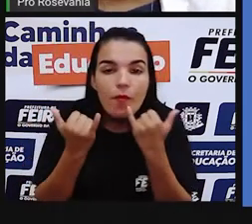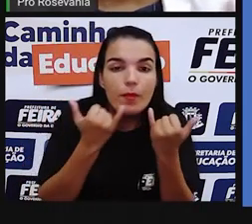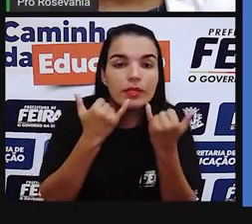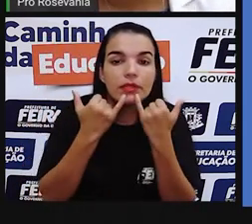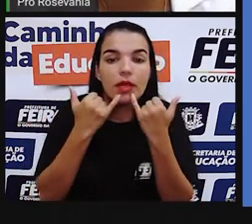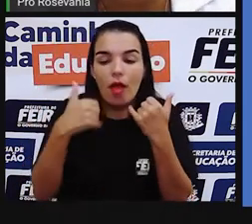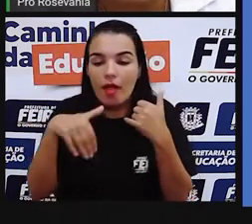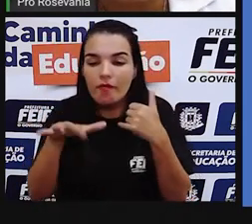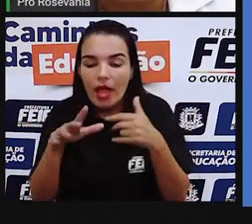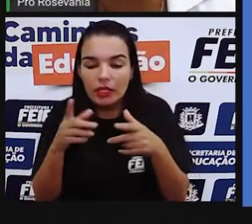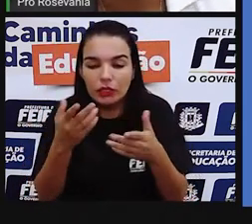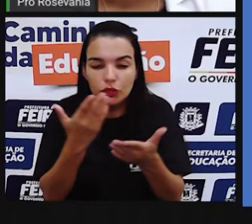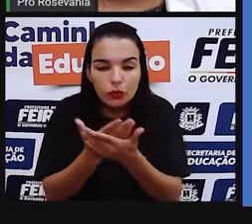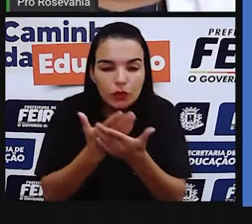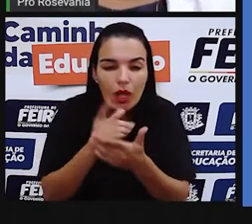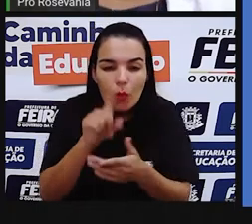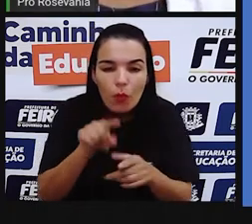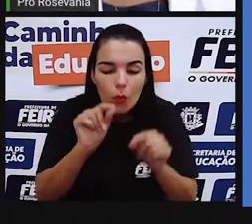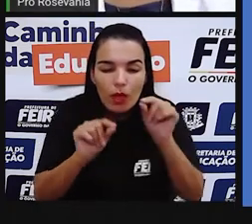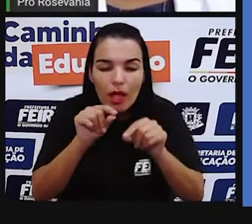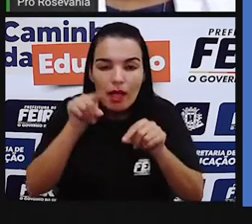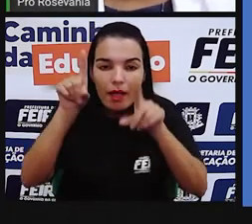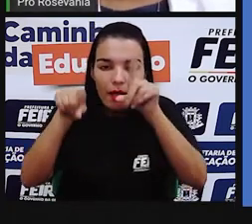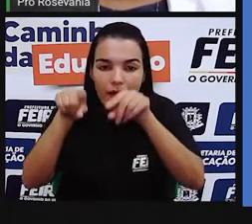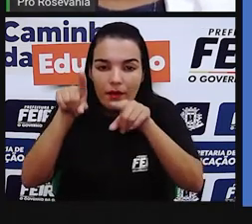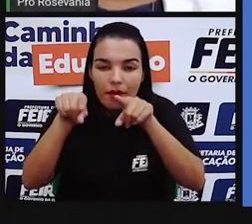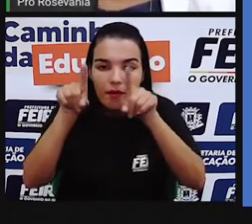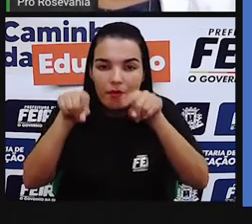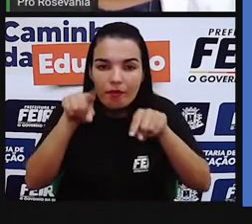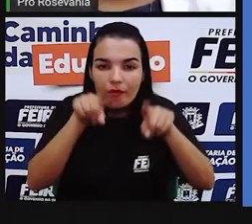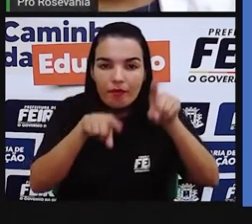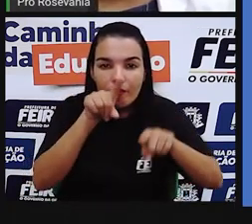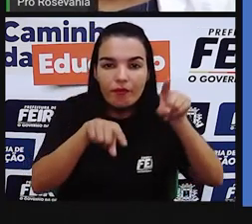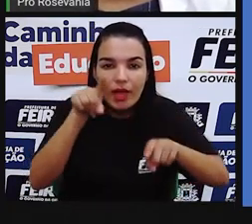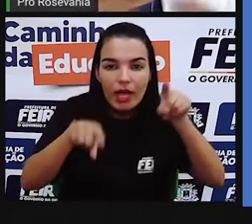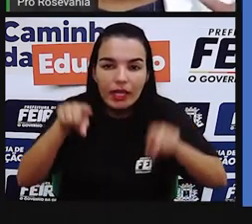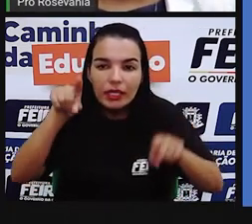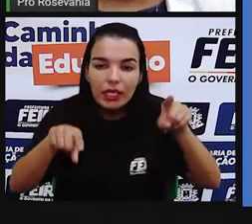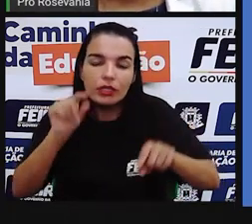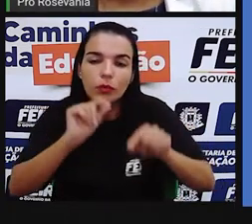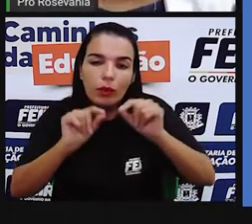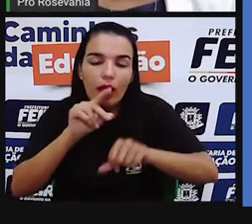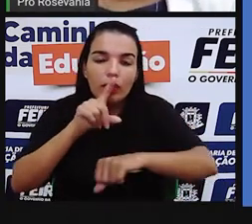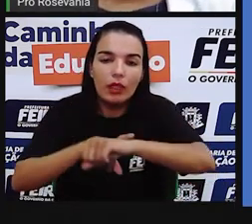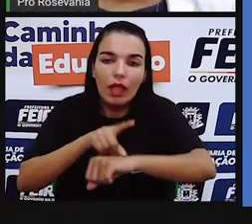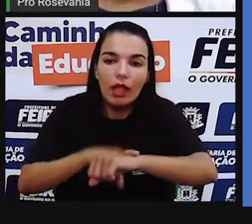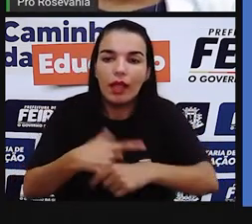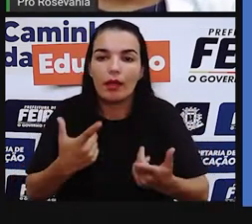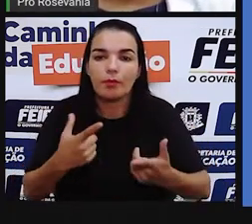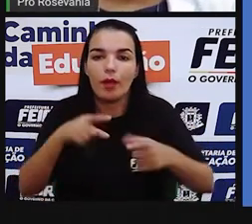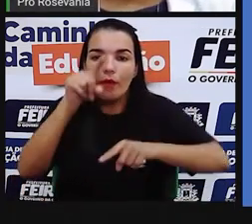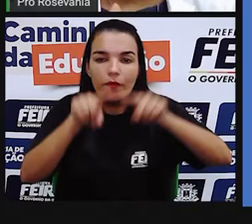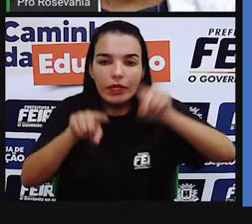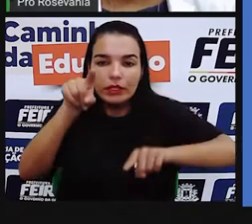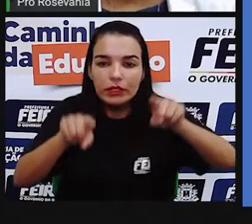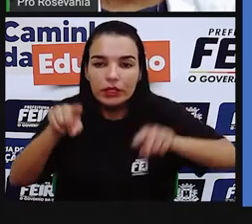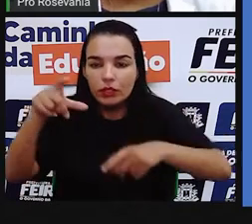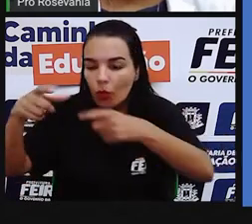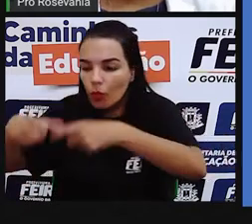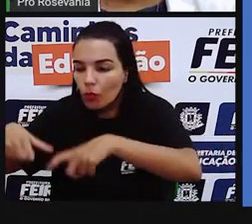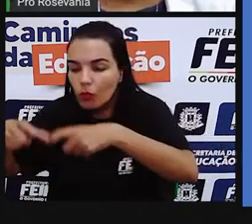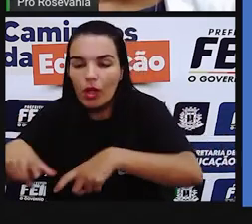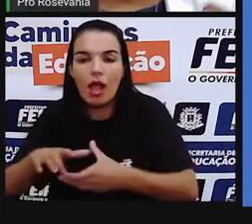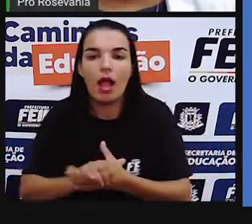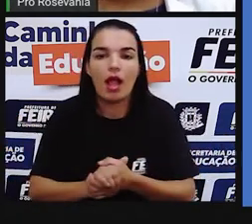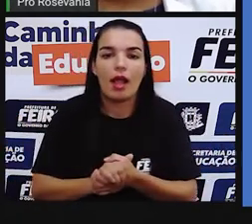estudar a variante ali com relação ao espaço, a variante com relação ao tempo. Então, tudo isso vai sendo colocado e a